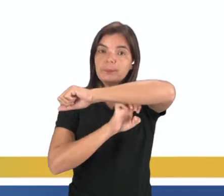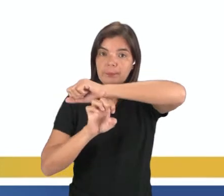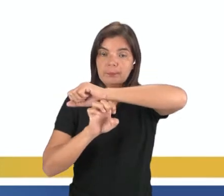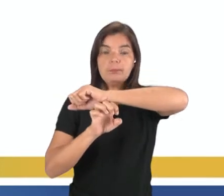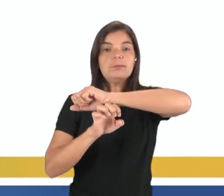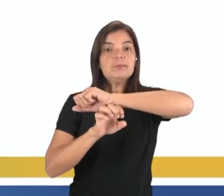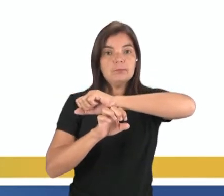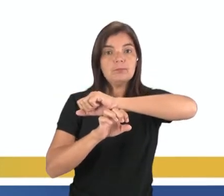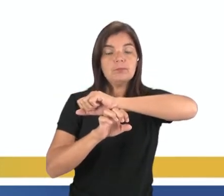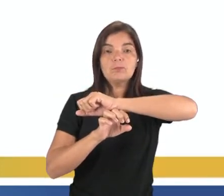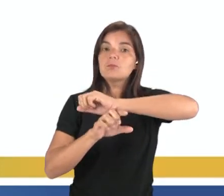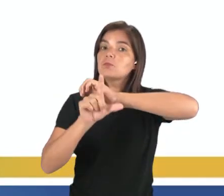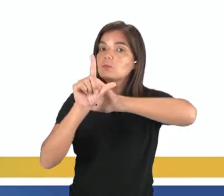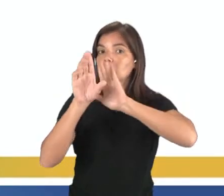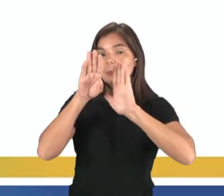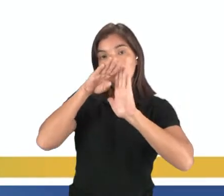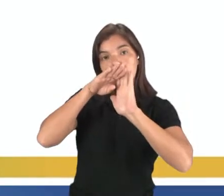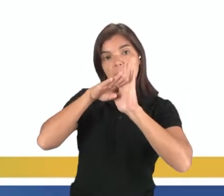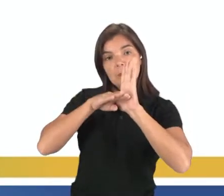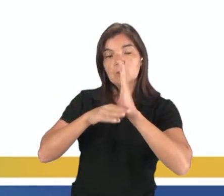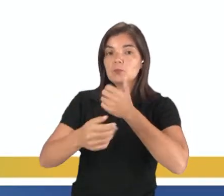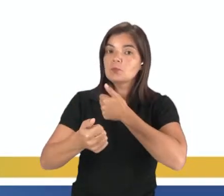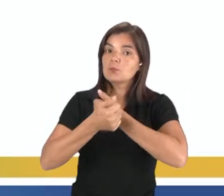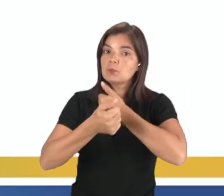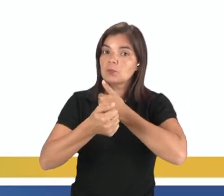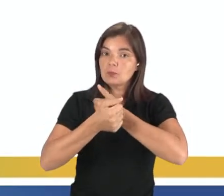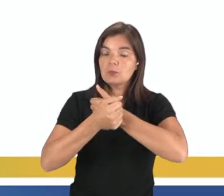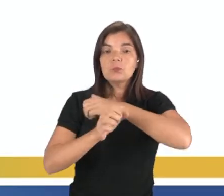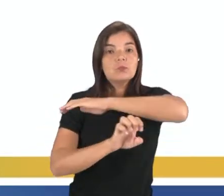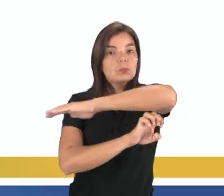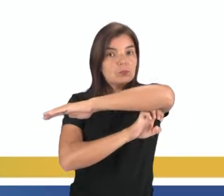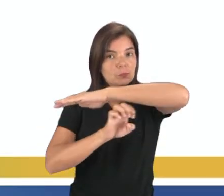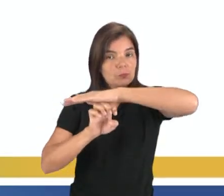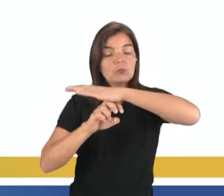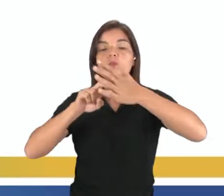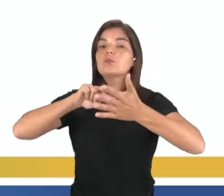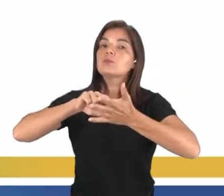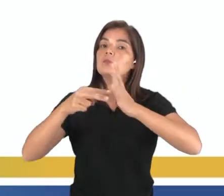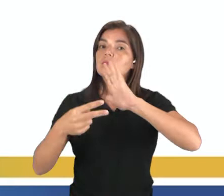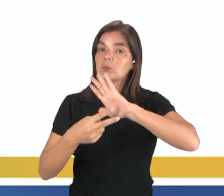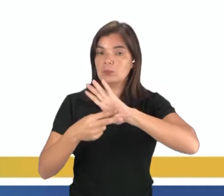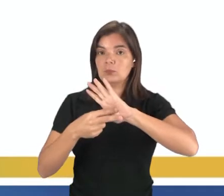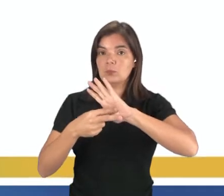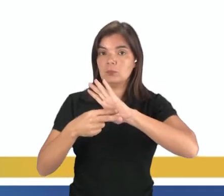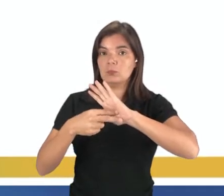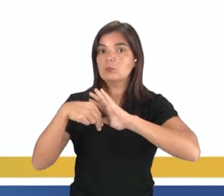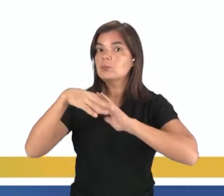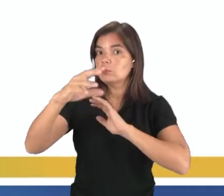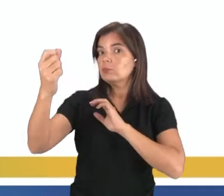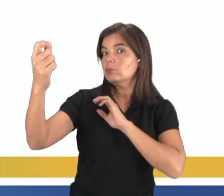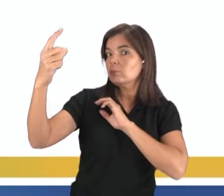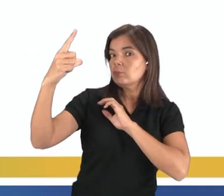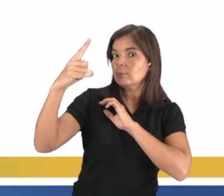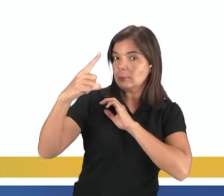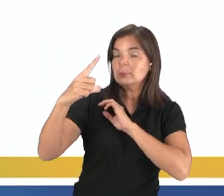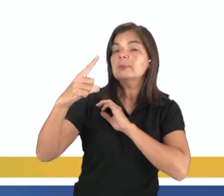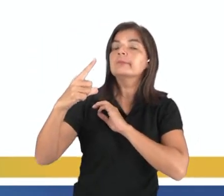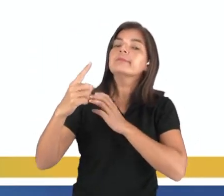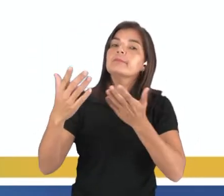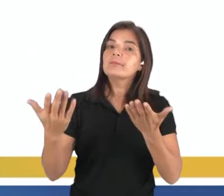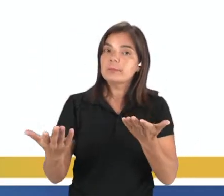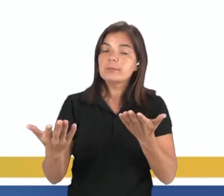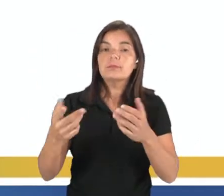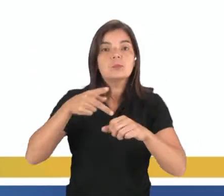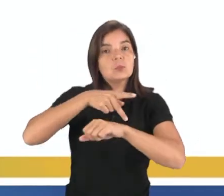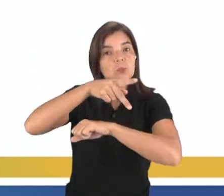são regiões com baixas latitudes, né, elas estão próximas da linha do Equador. Essa região recebe mais energia solar. Portanto, né,